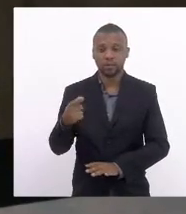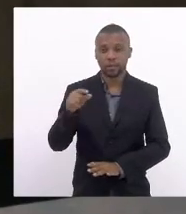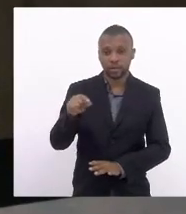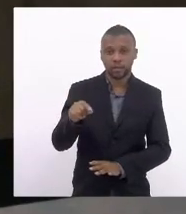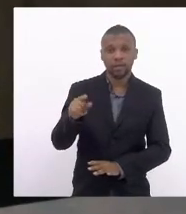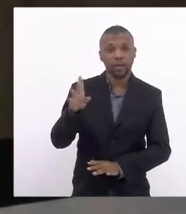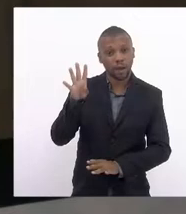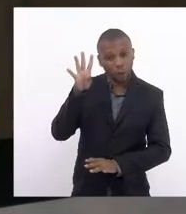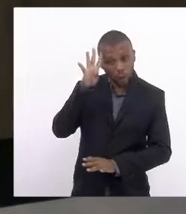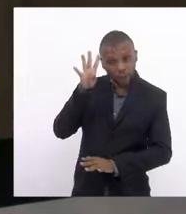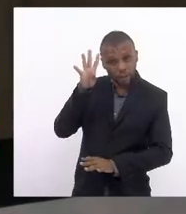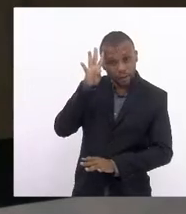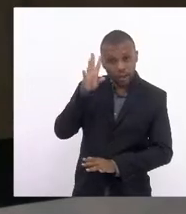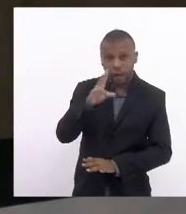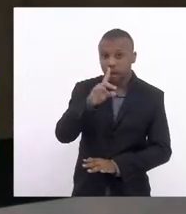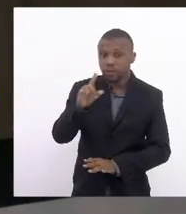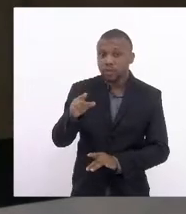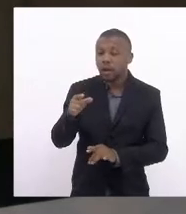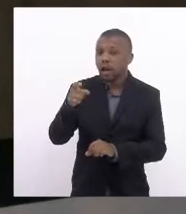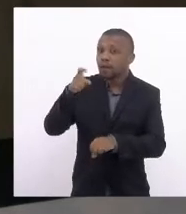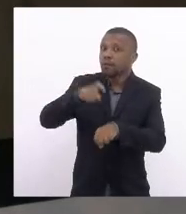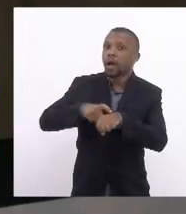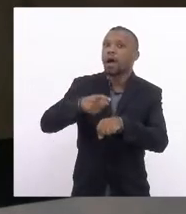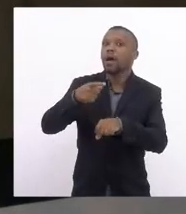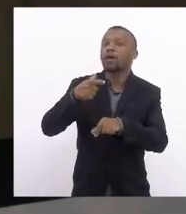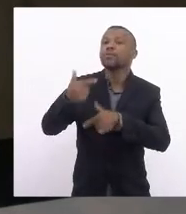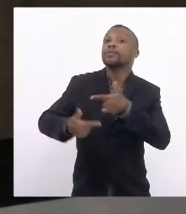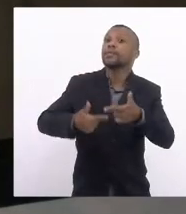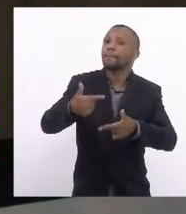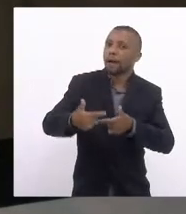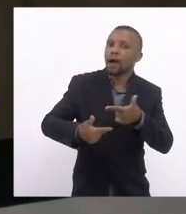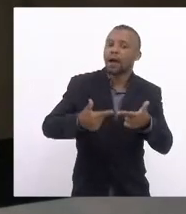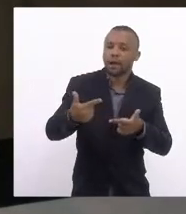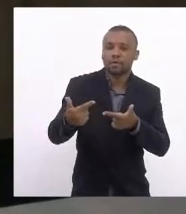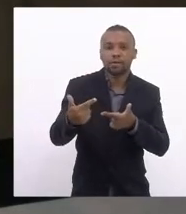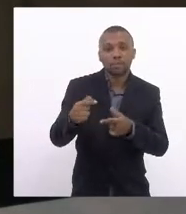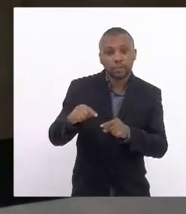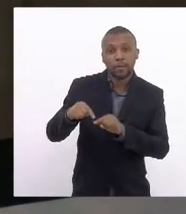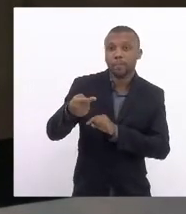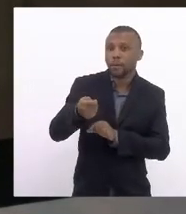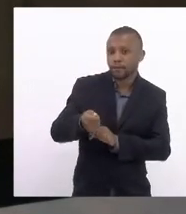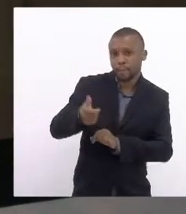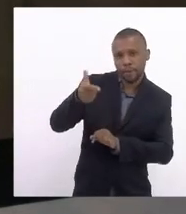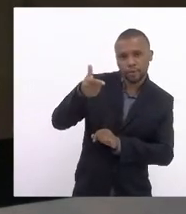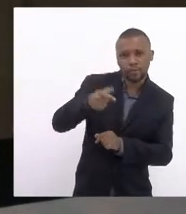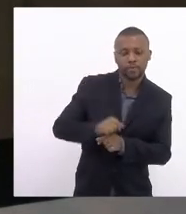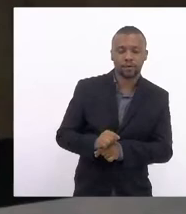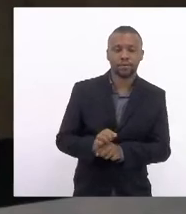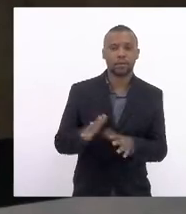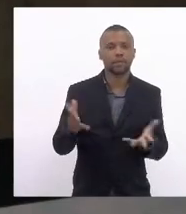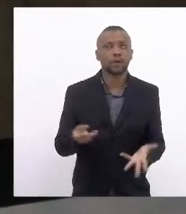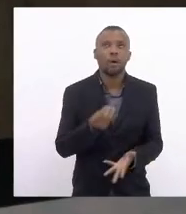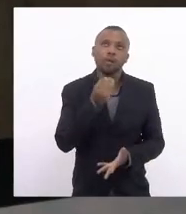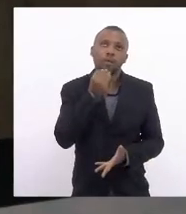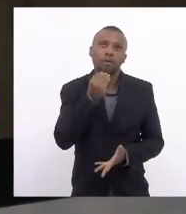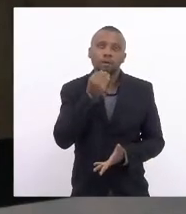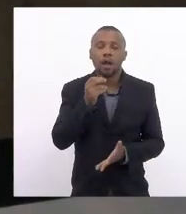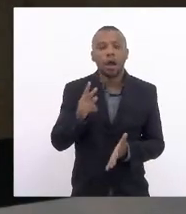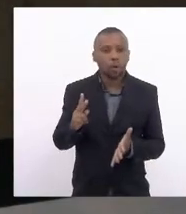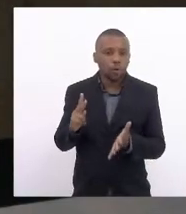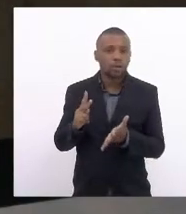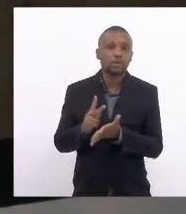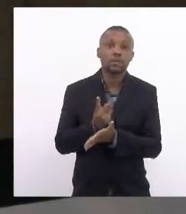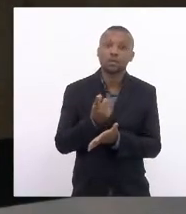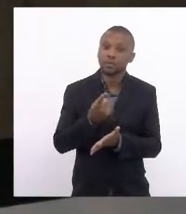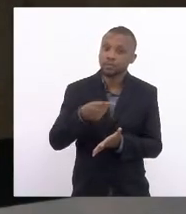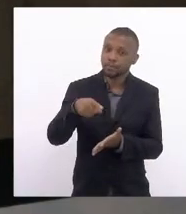quarta-feira seria dia de trabalho após as 12 horas. Então, o que teria que acontecer é que os senhores deputados